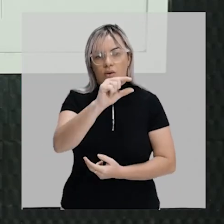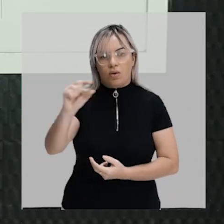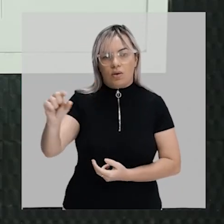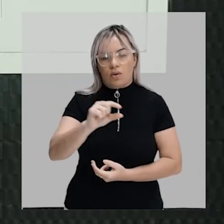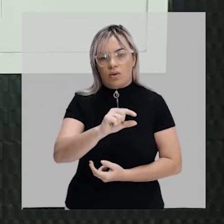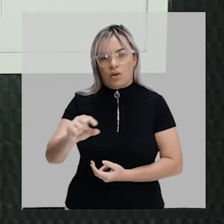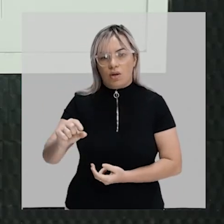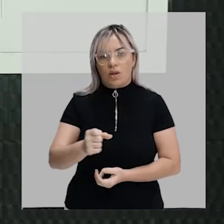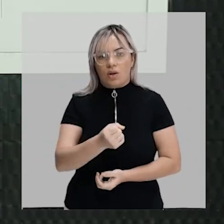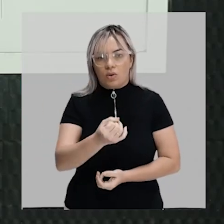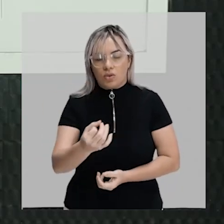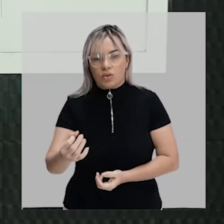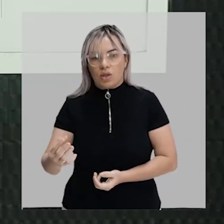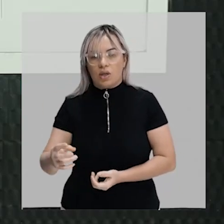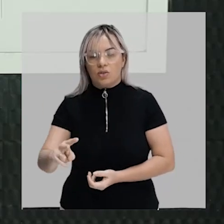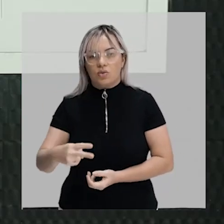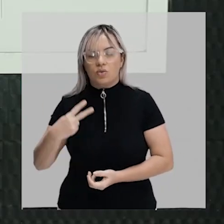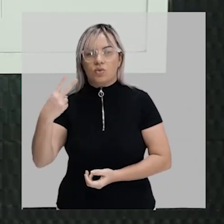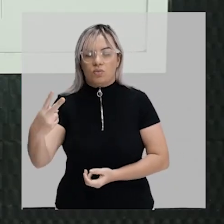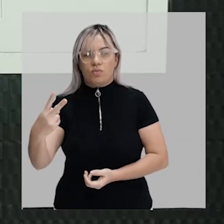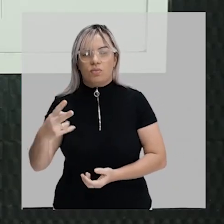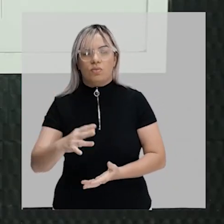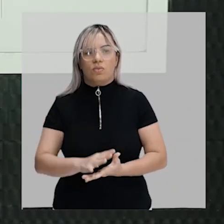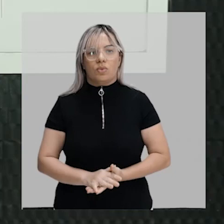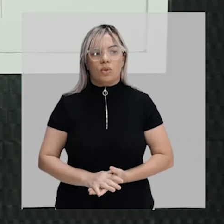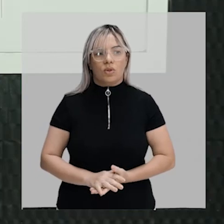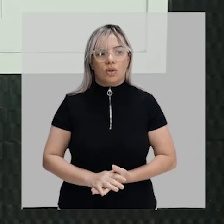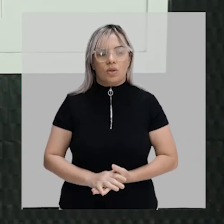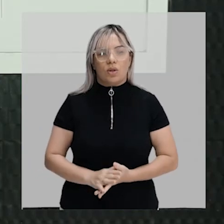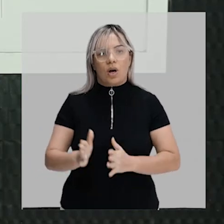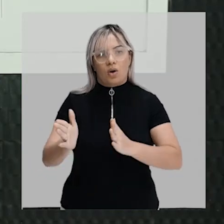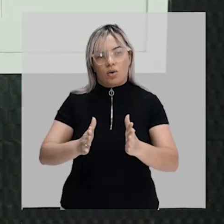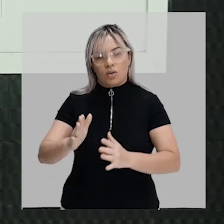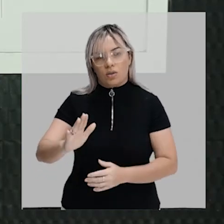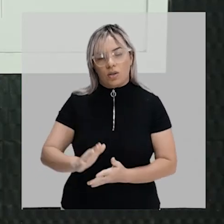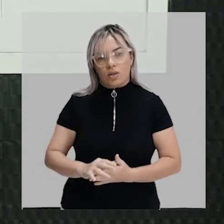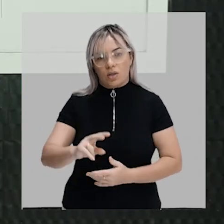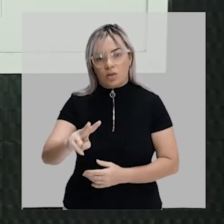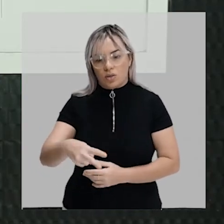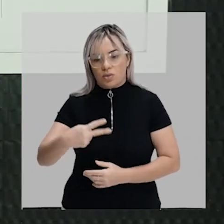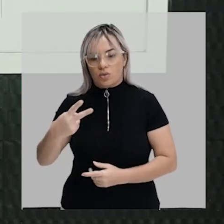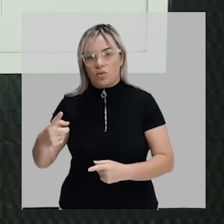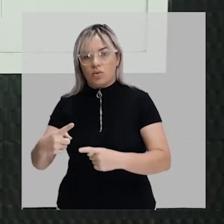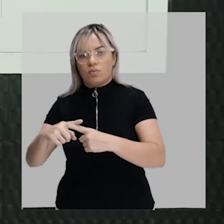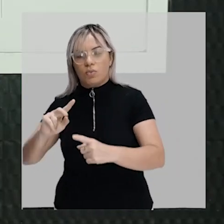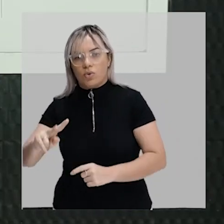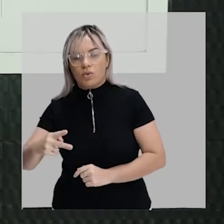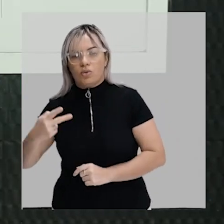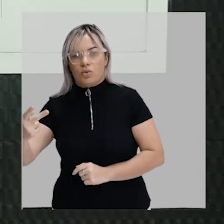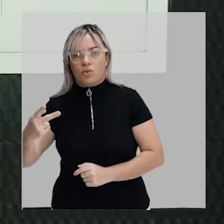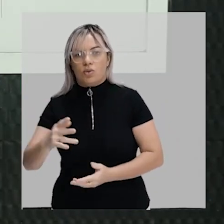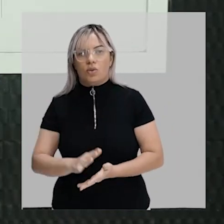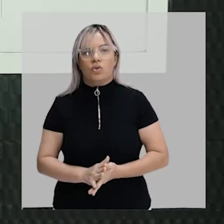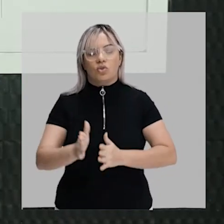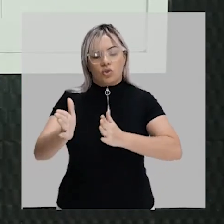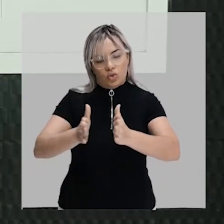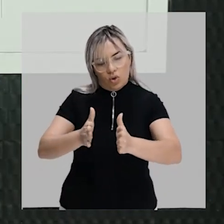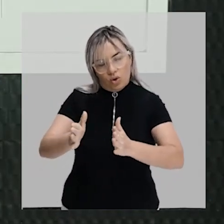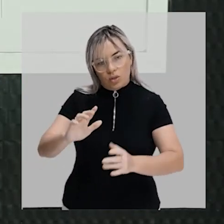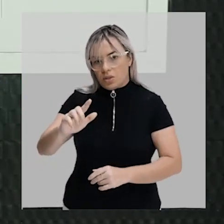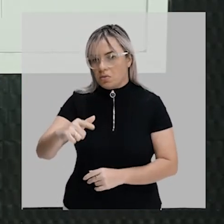quadrada de ordem 2 é uma matriz 2 por 2 tá então a gente fala que é matriz quadrada de ordem 2